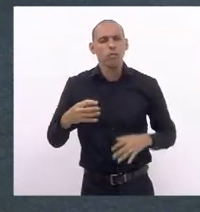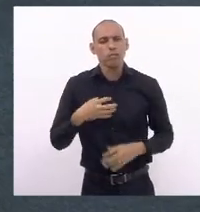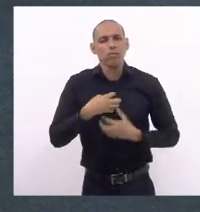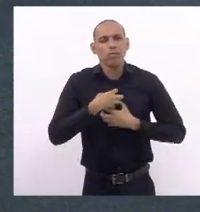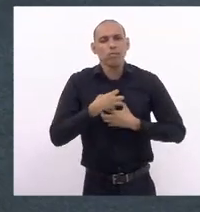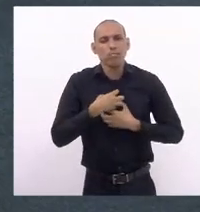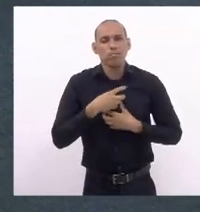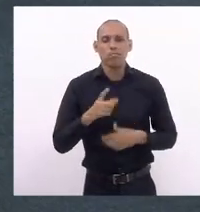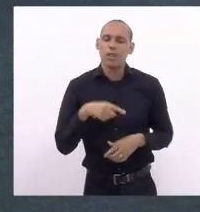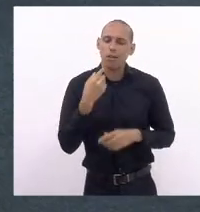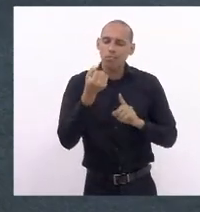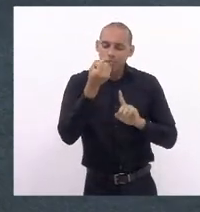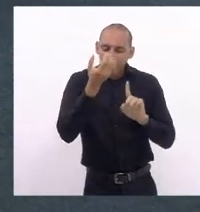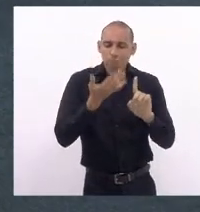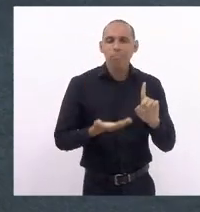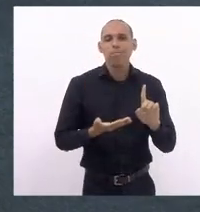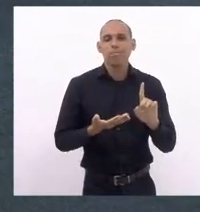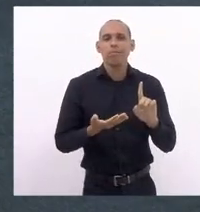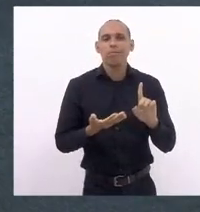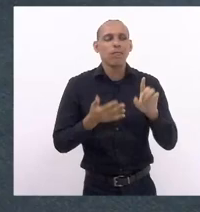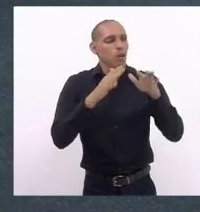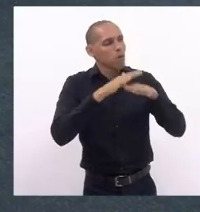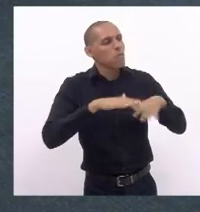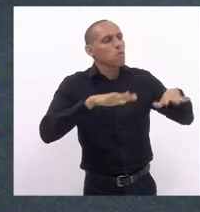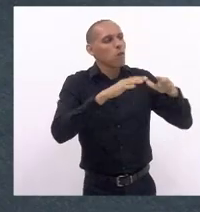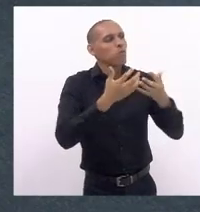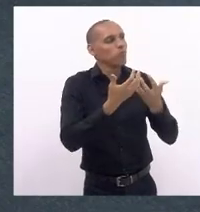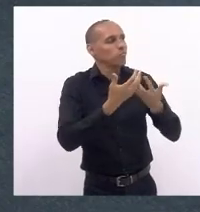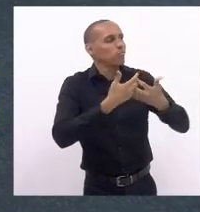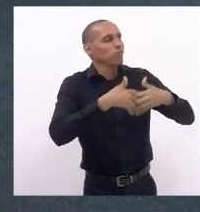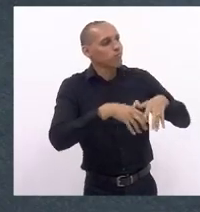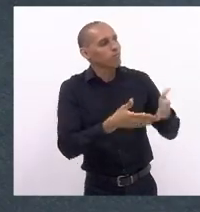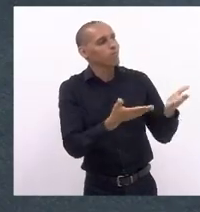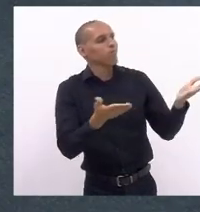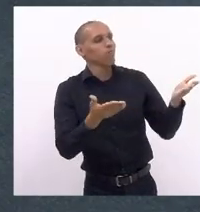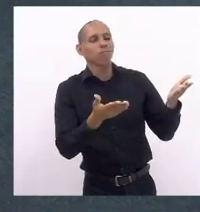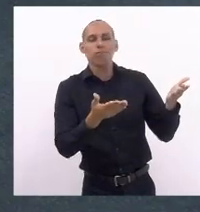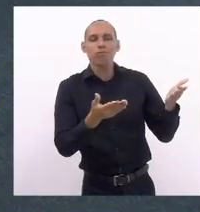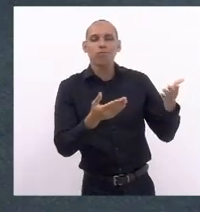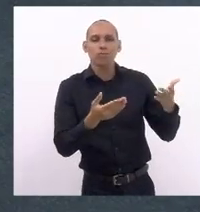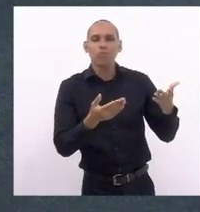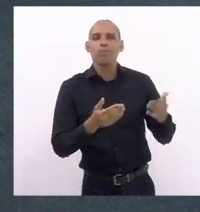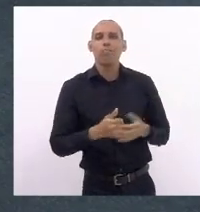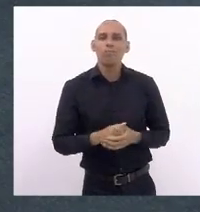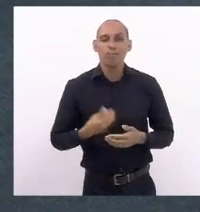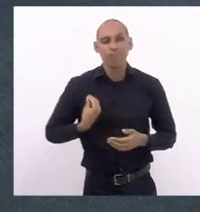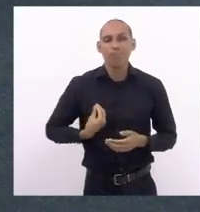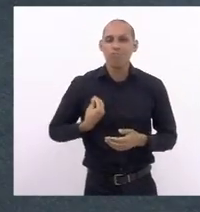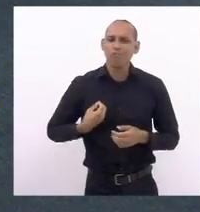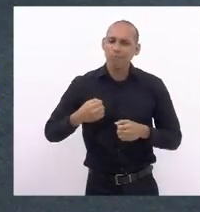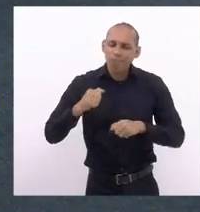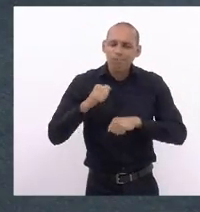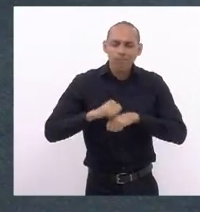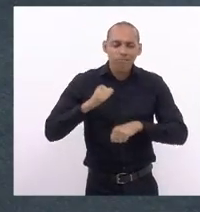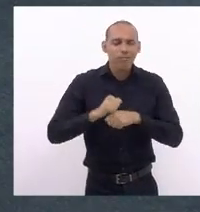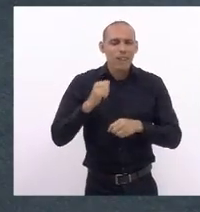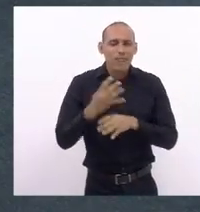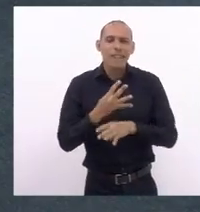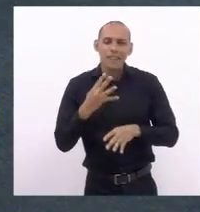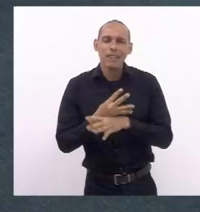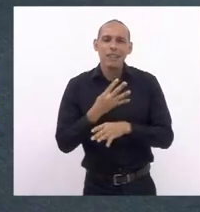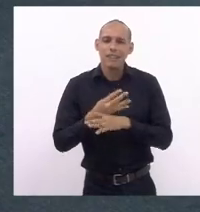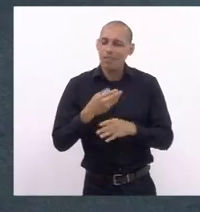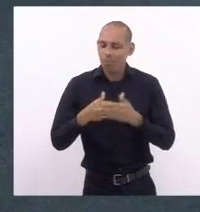nossa homenagem aí ao povo de Petrópolis, que resiste, existe e insiste, apesar de